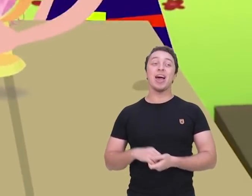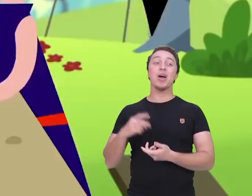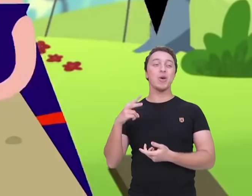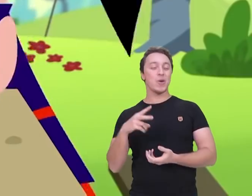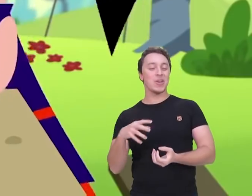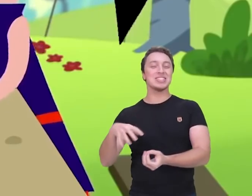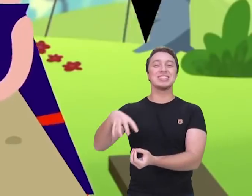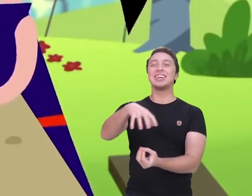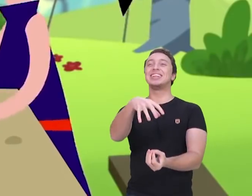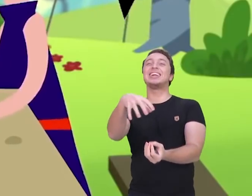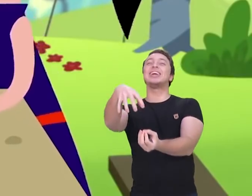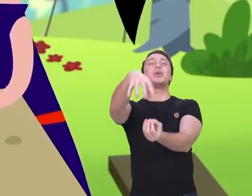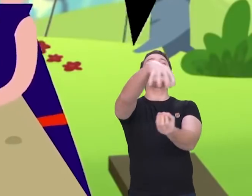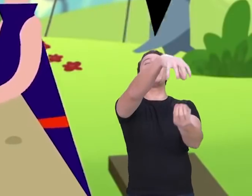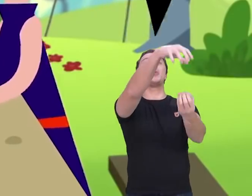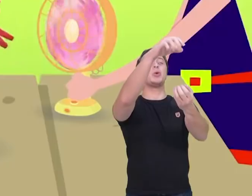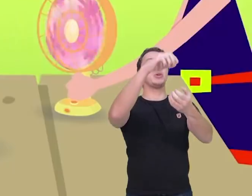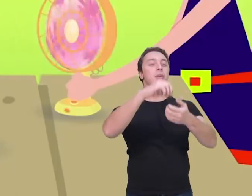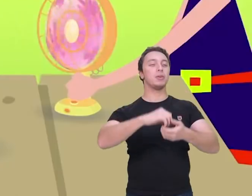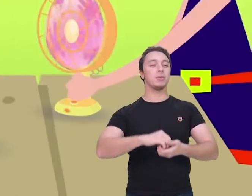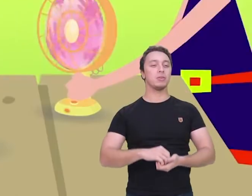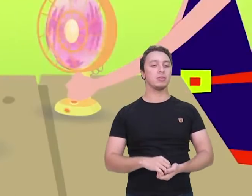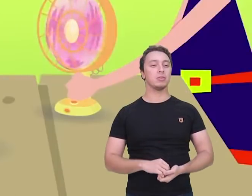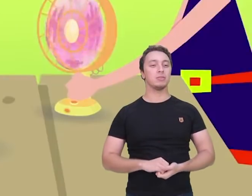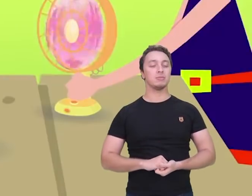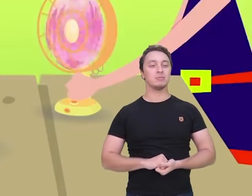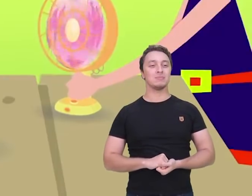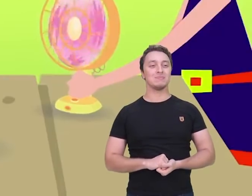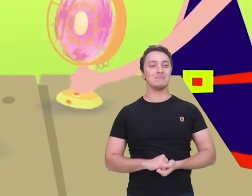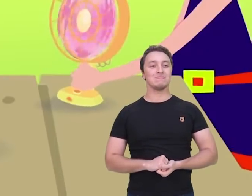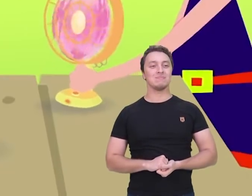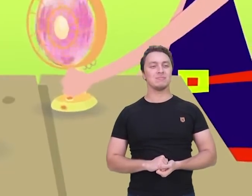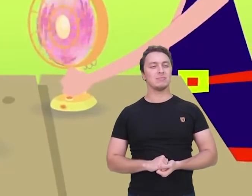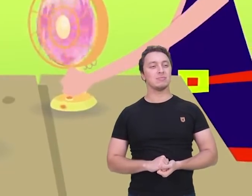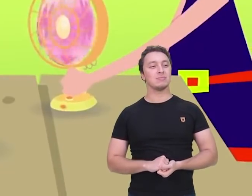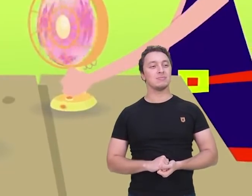Hora do nosso balão subir!